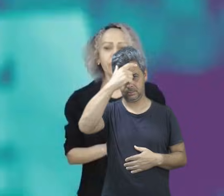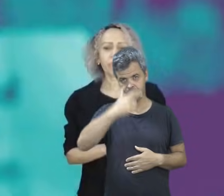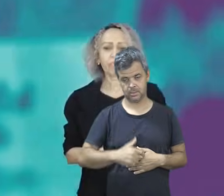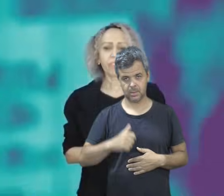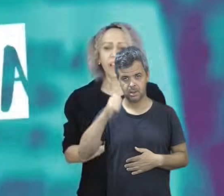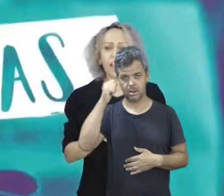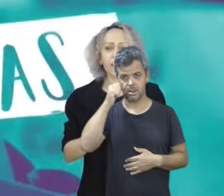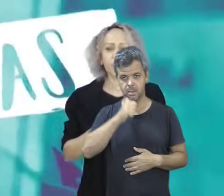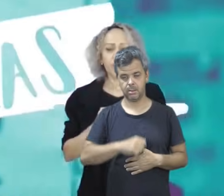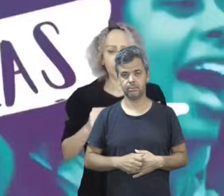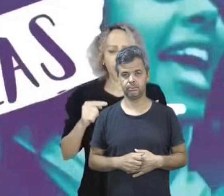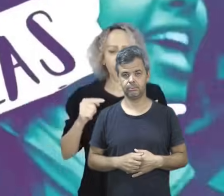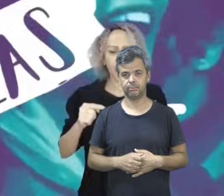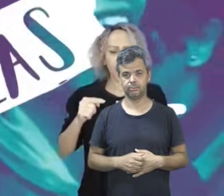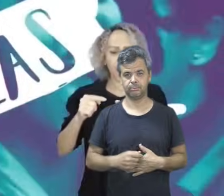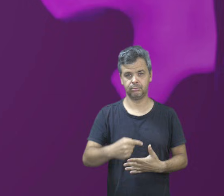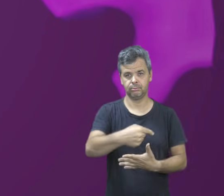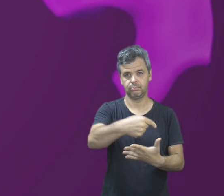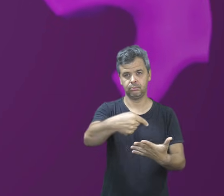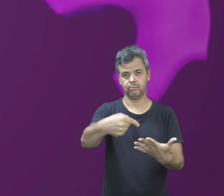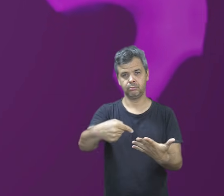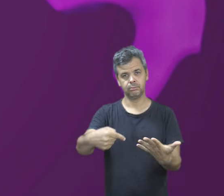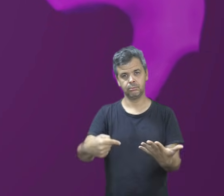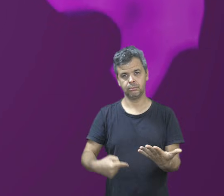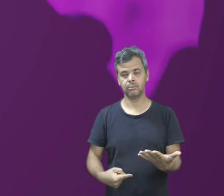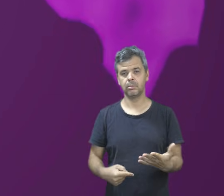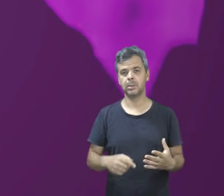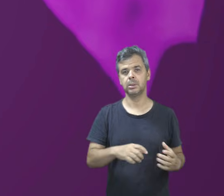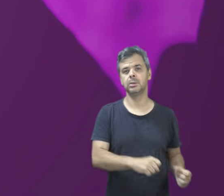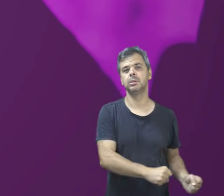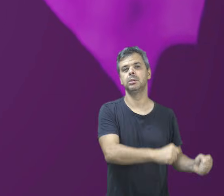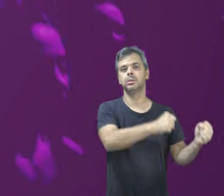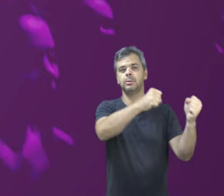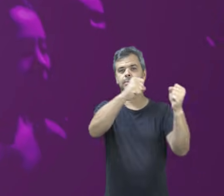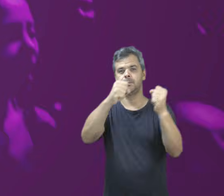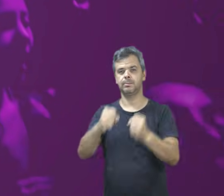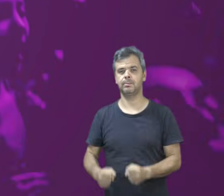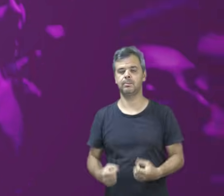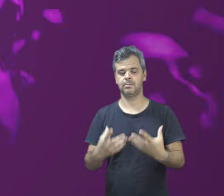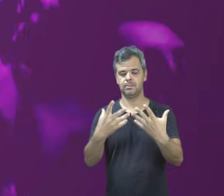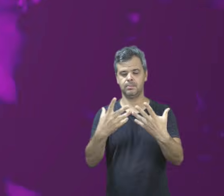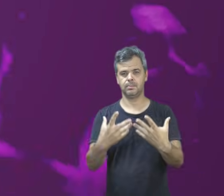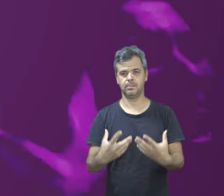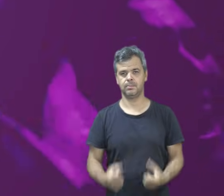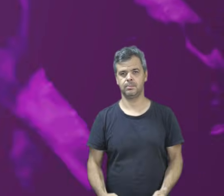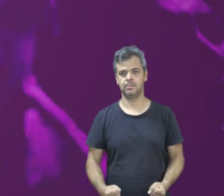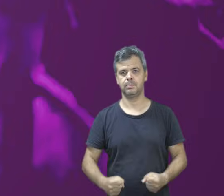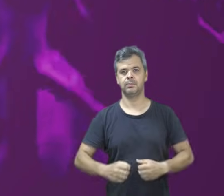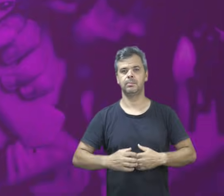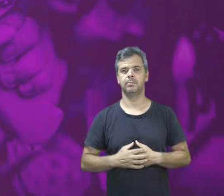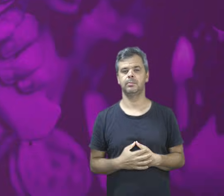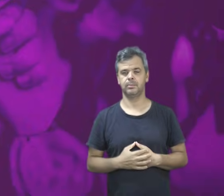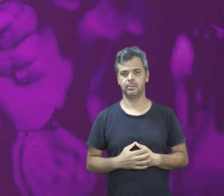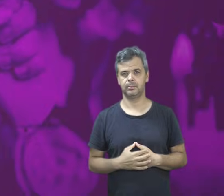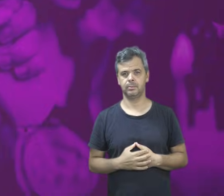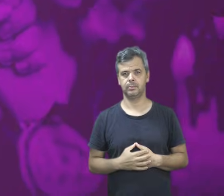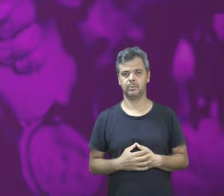Eu sou uma delas, são elas por elas, ocupando os espaços de